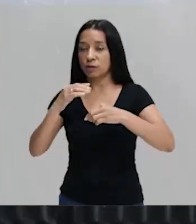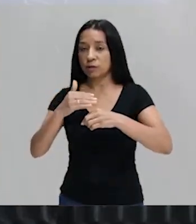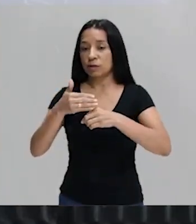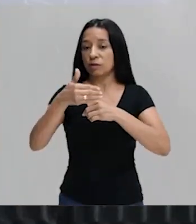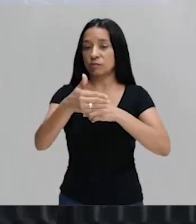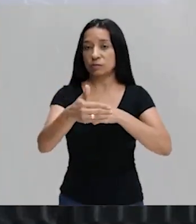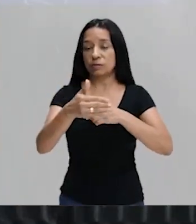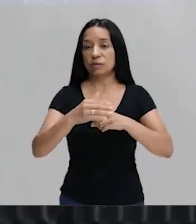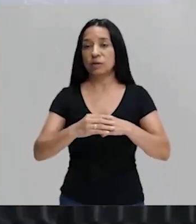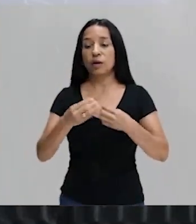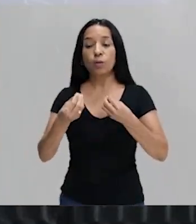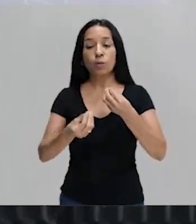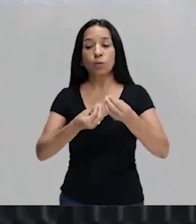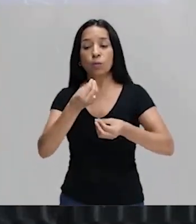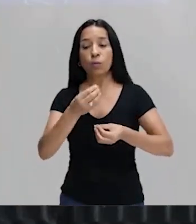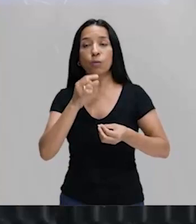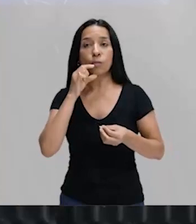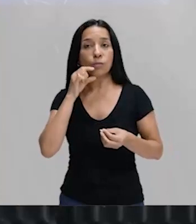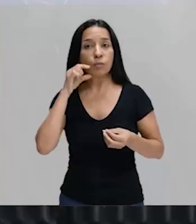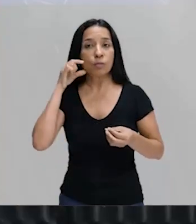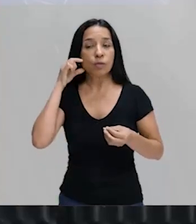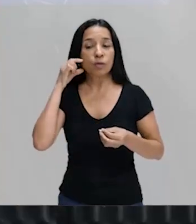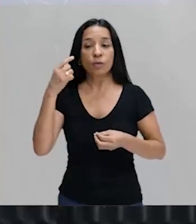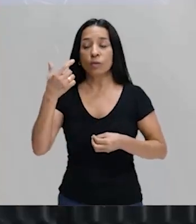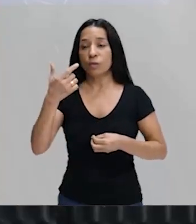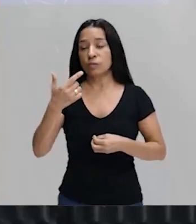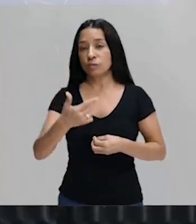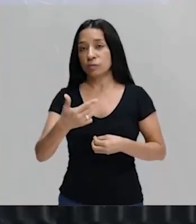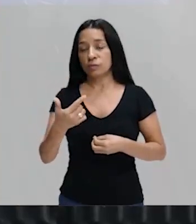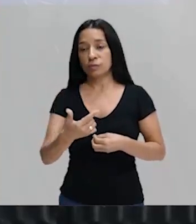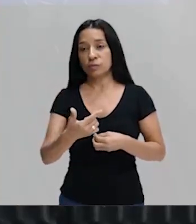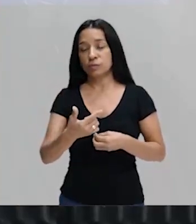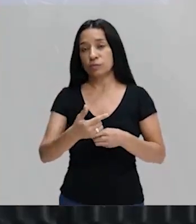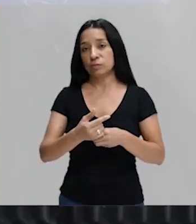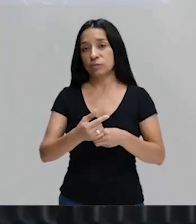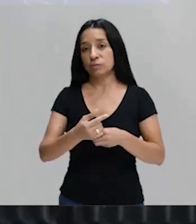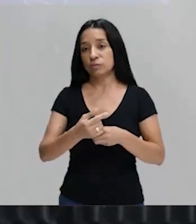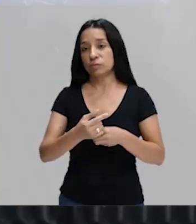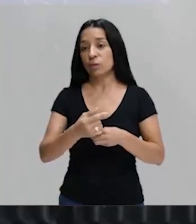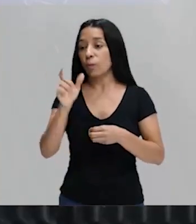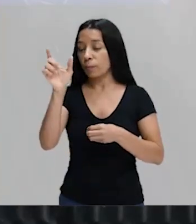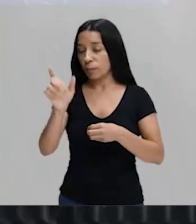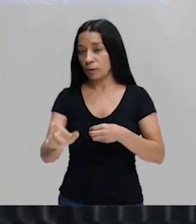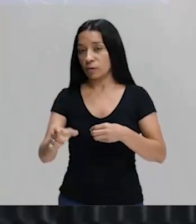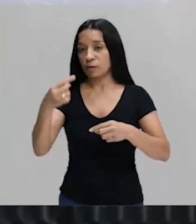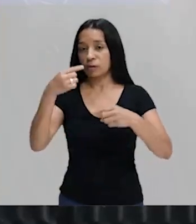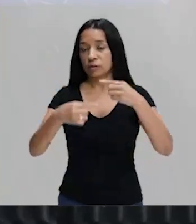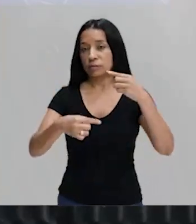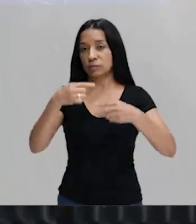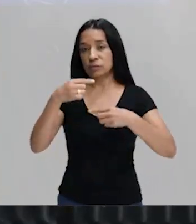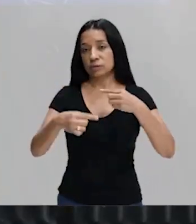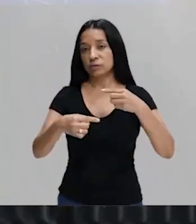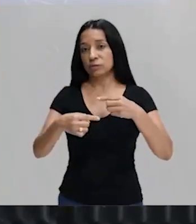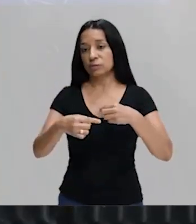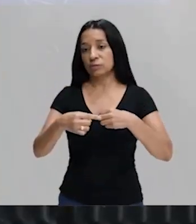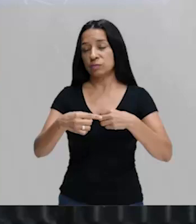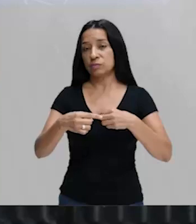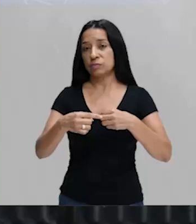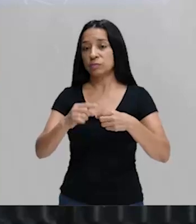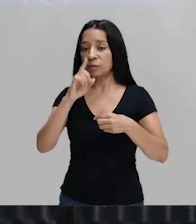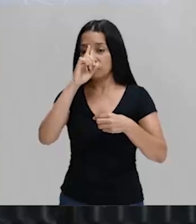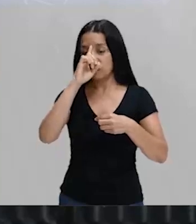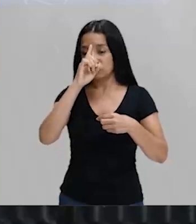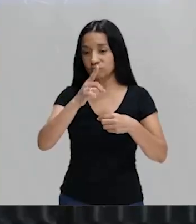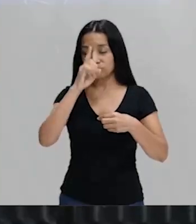Como é que D. Pedro II, que é o grande personagem político que vai comandar